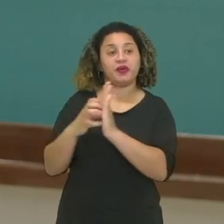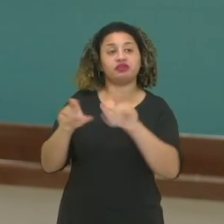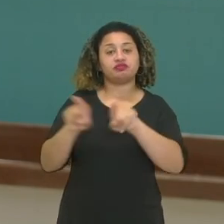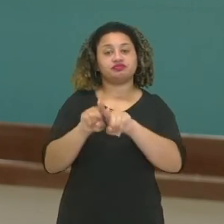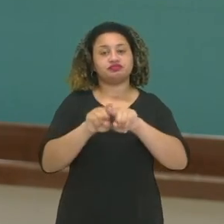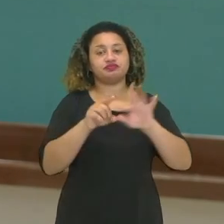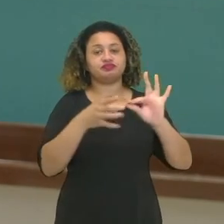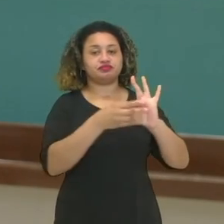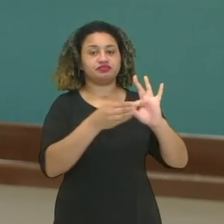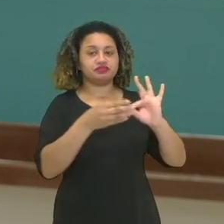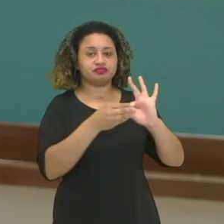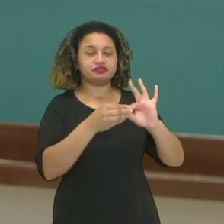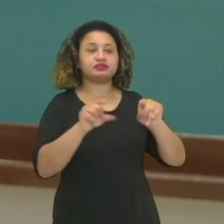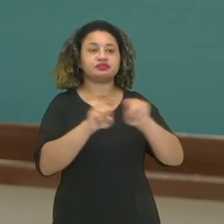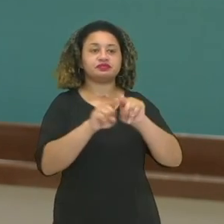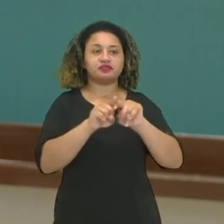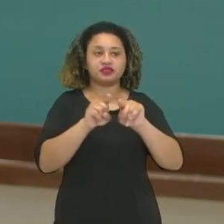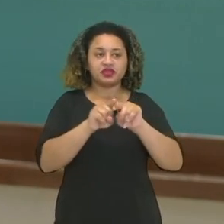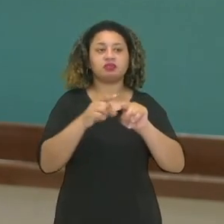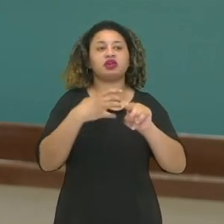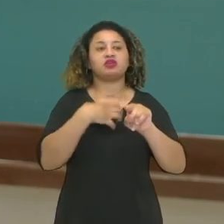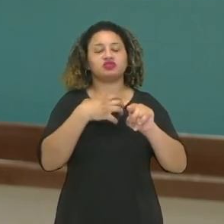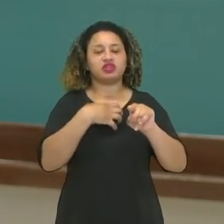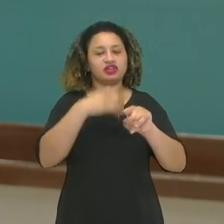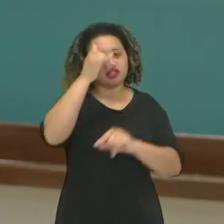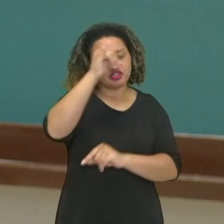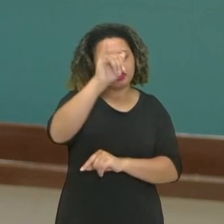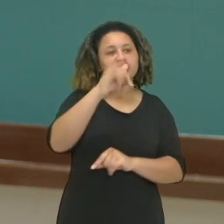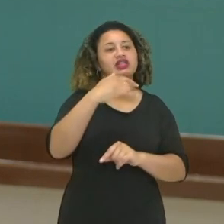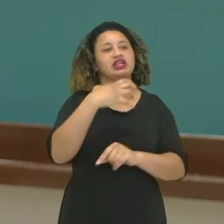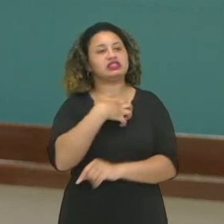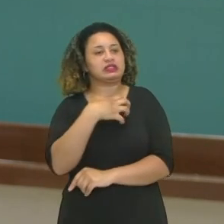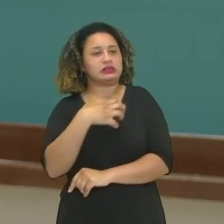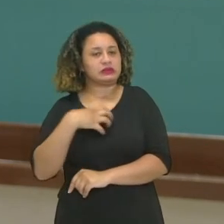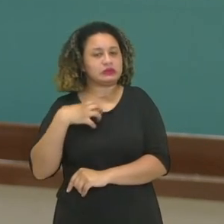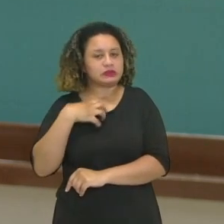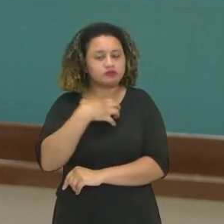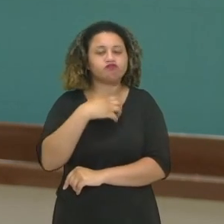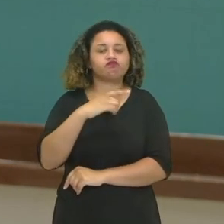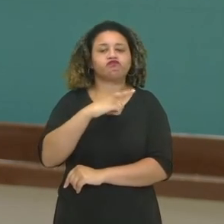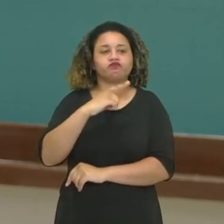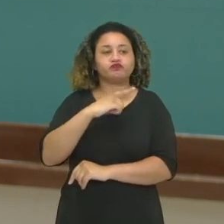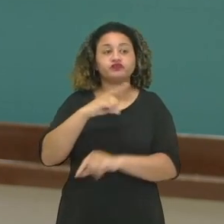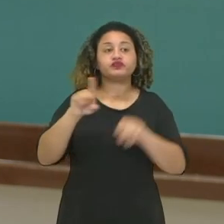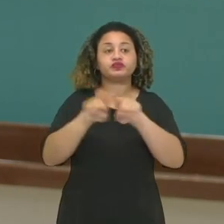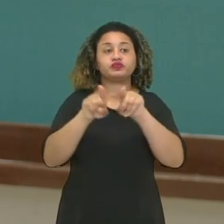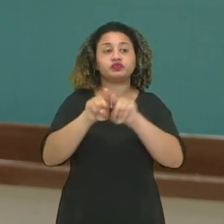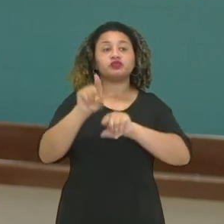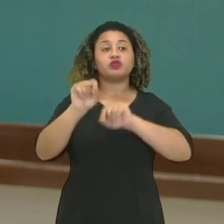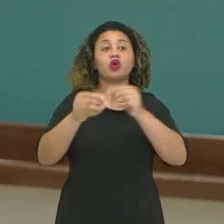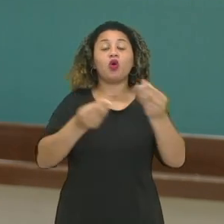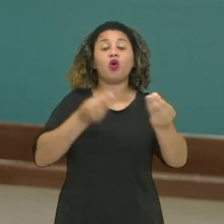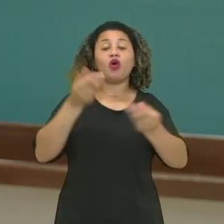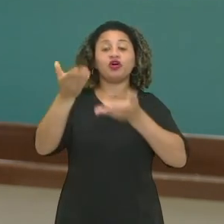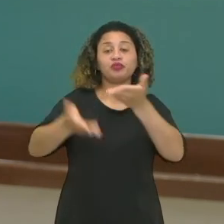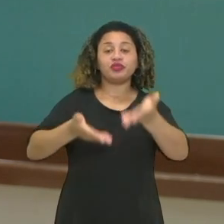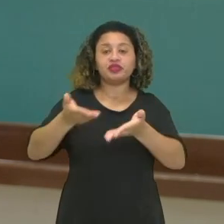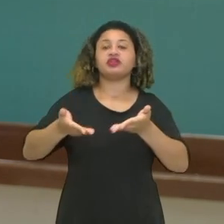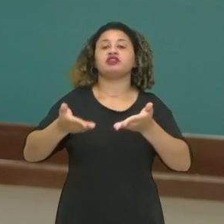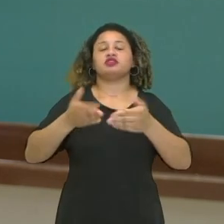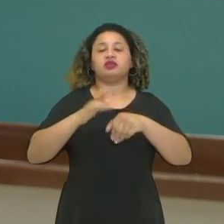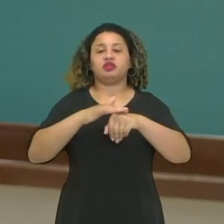HIV. Também os métodos de prevenção, sinais, sintomas, né? Também abordamos o tratamento